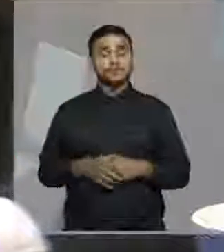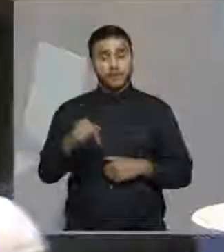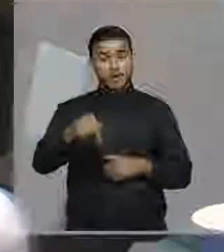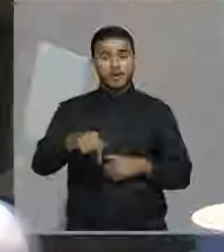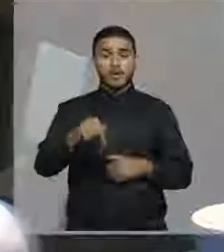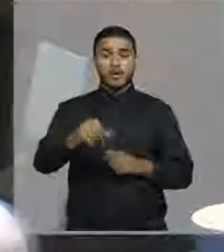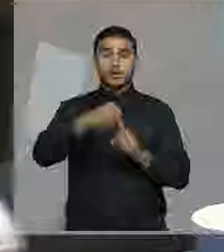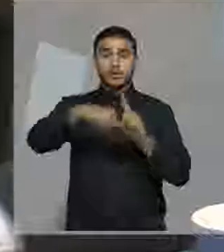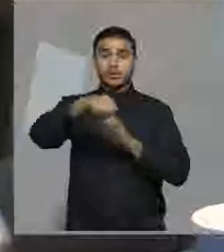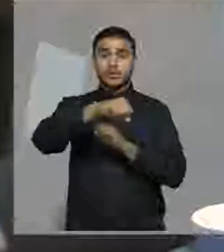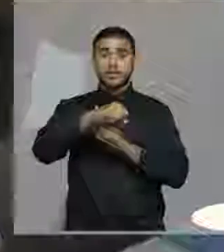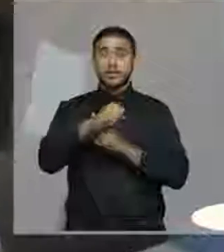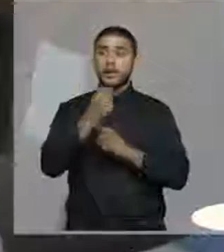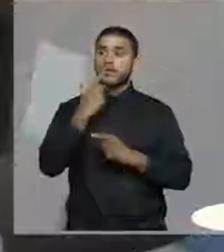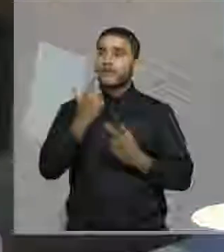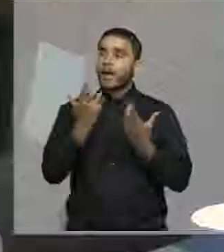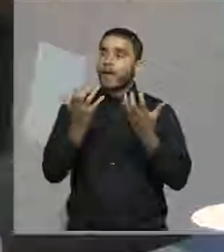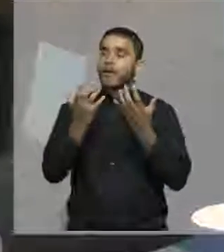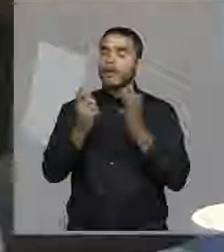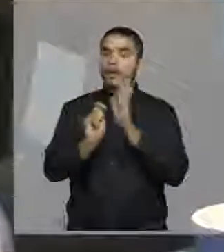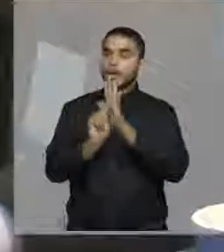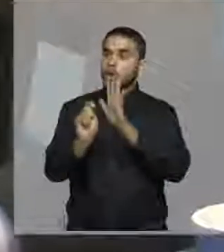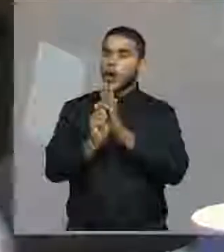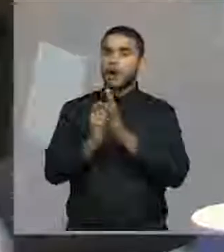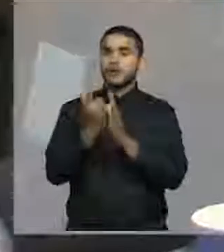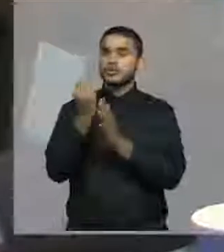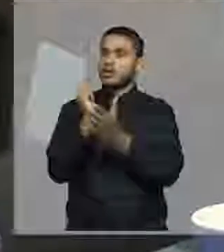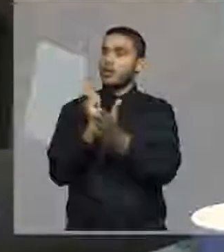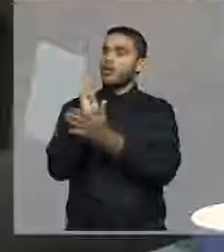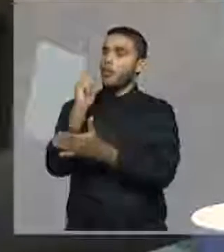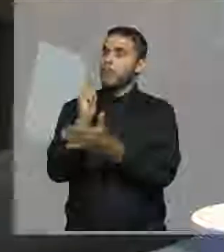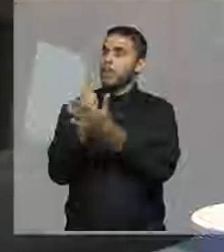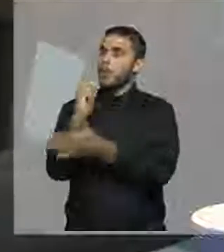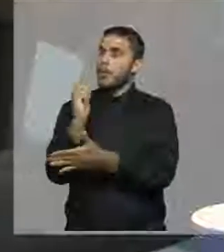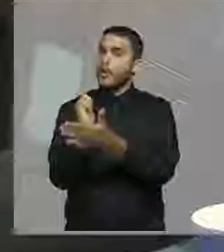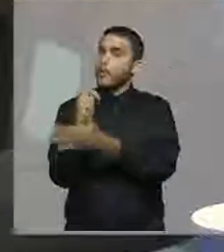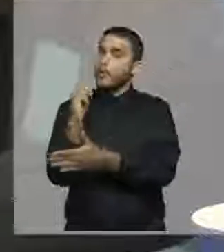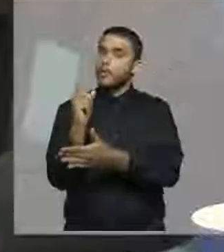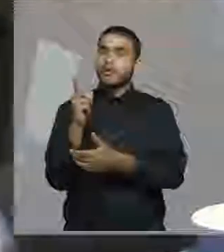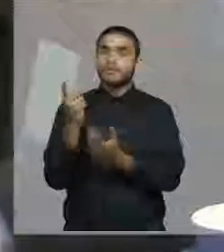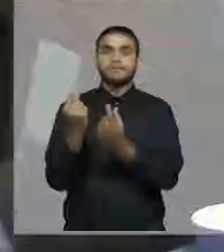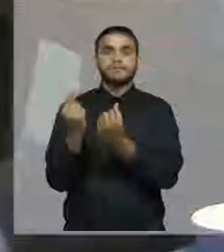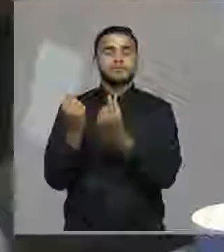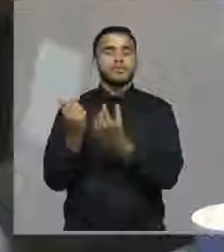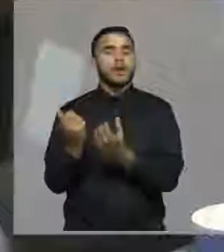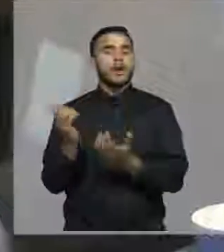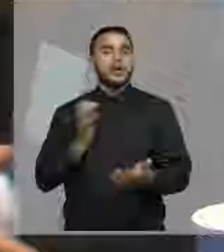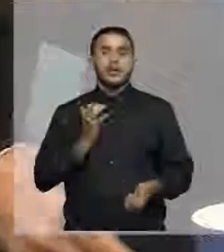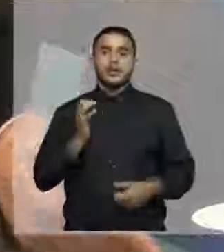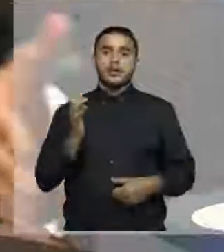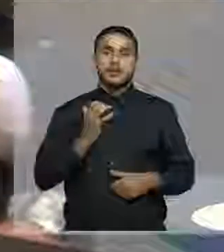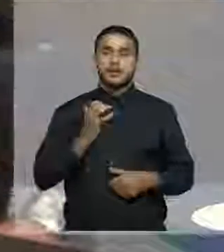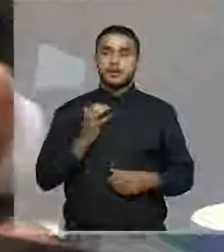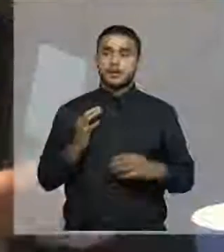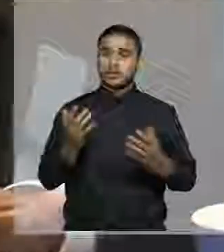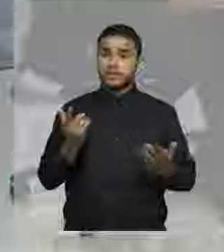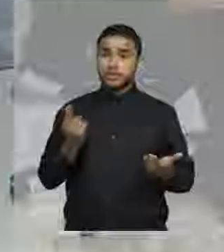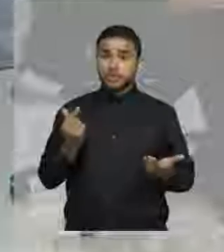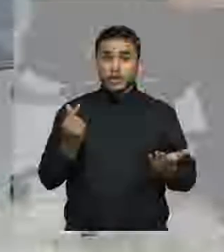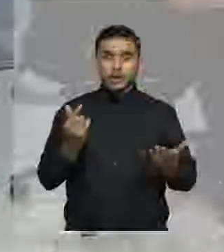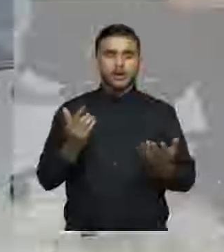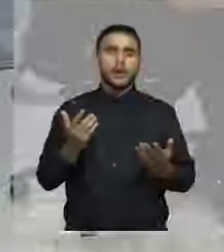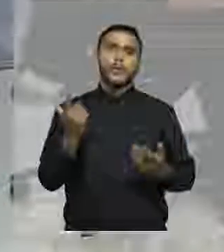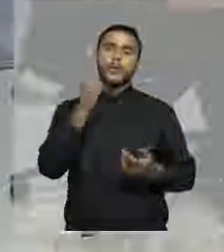hedonista tende a consumir drogas e o faz financiando o crime. E o crime ficou milionário e compra todo